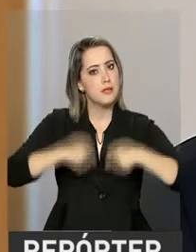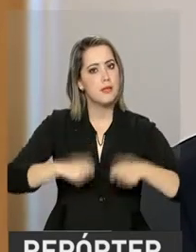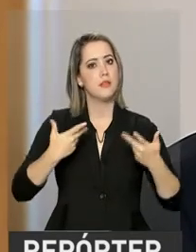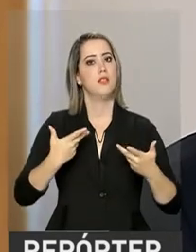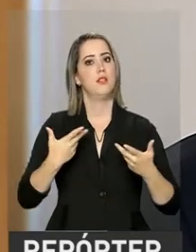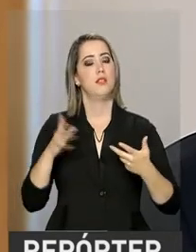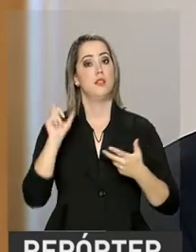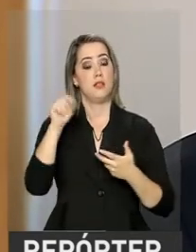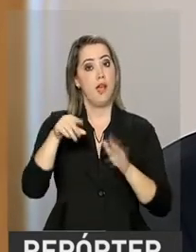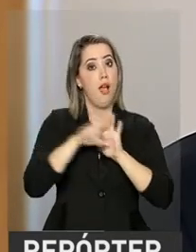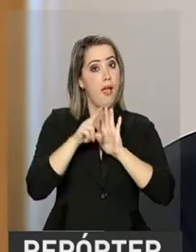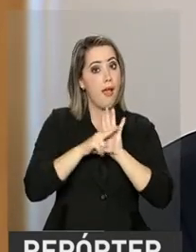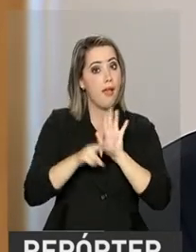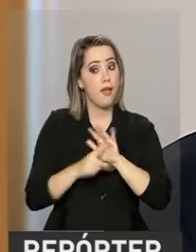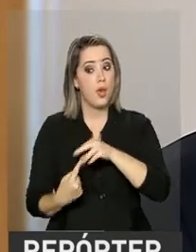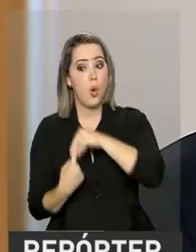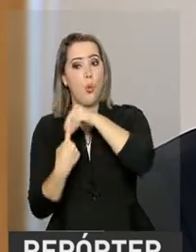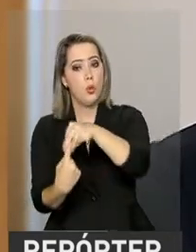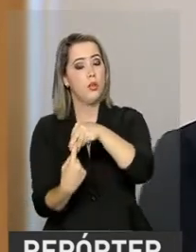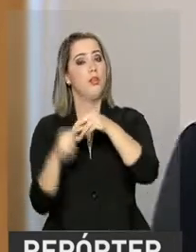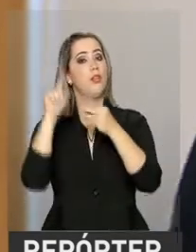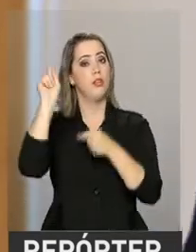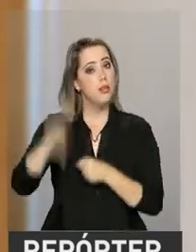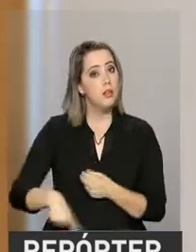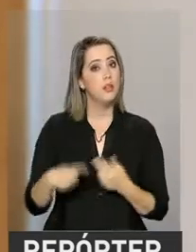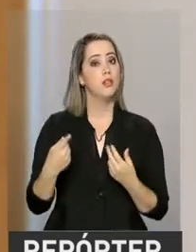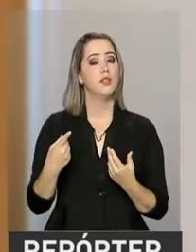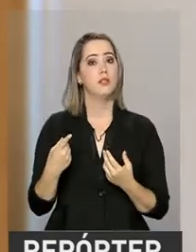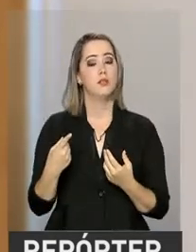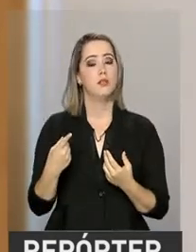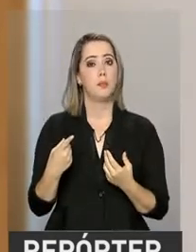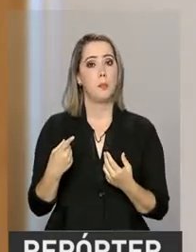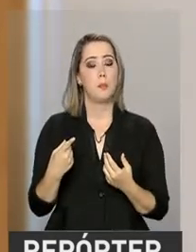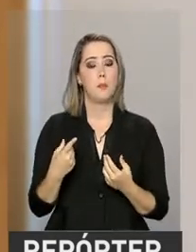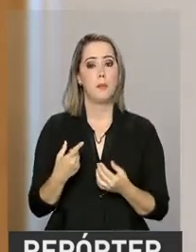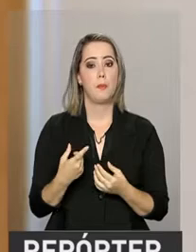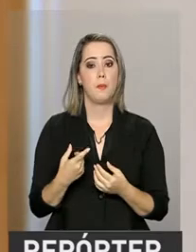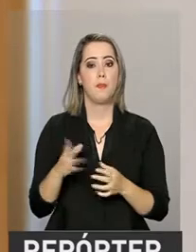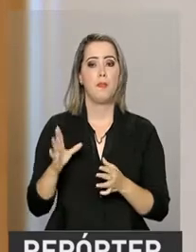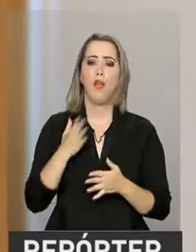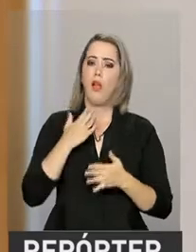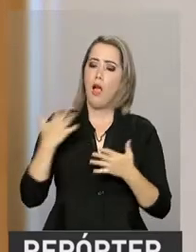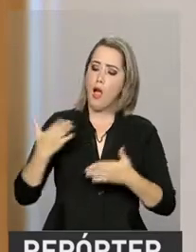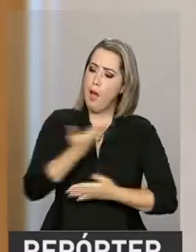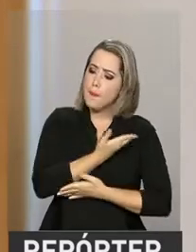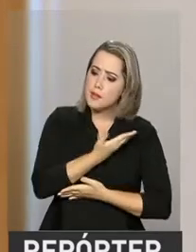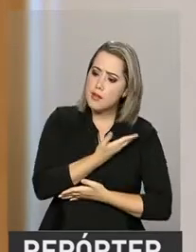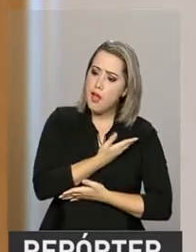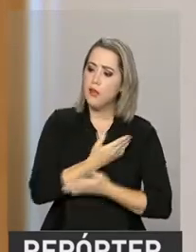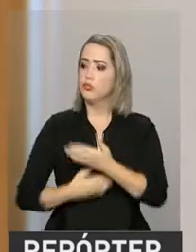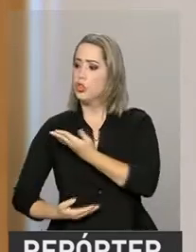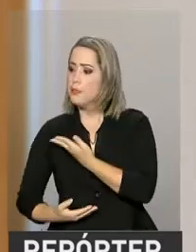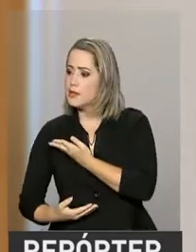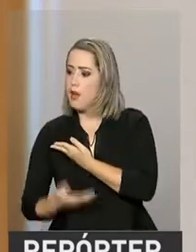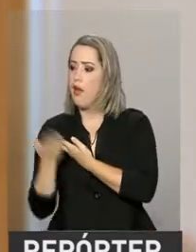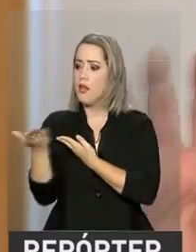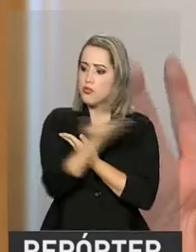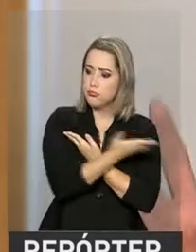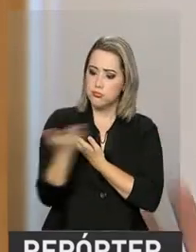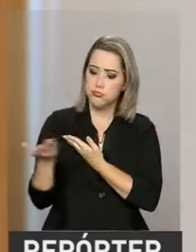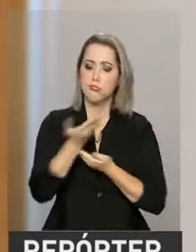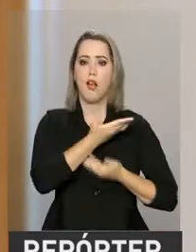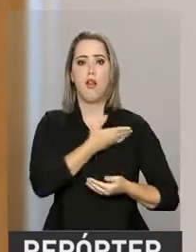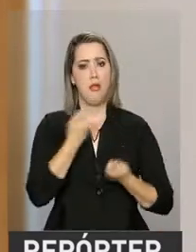é exata é precisamente a cordialidade entre os brasileiros é claro que há